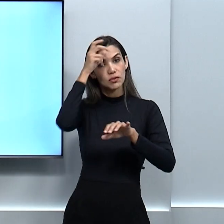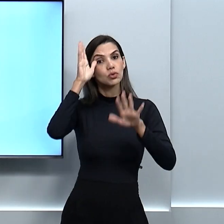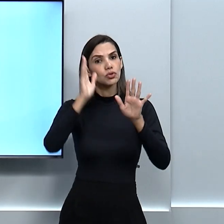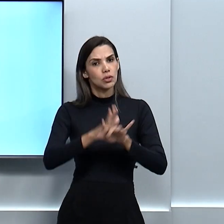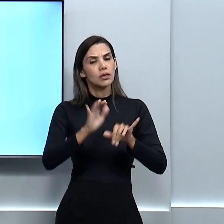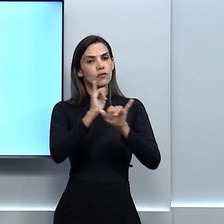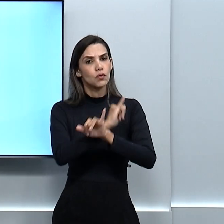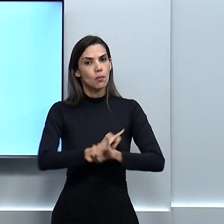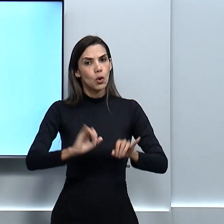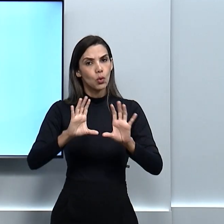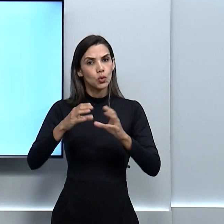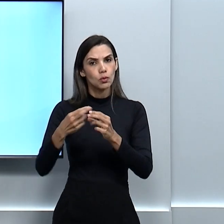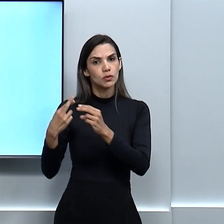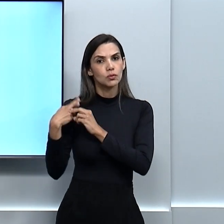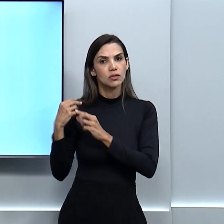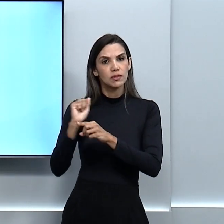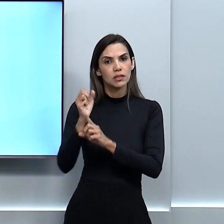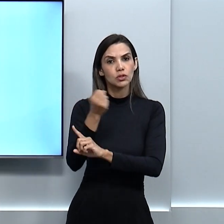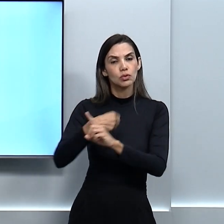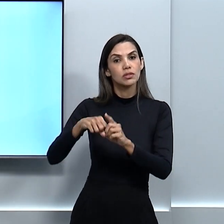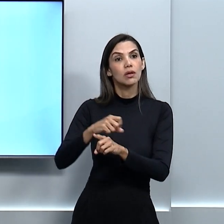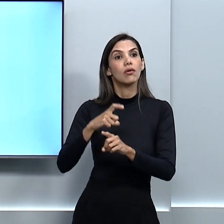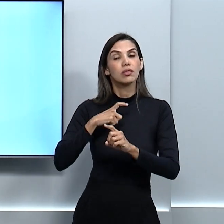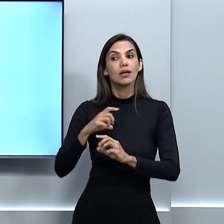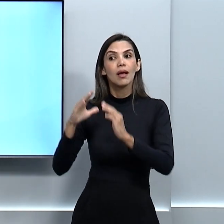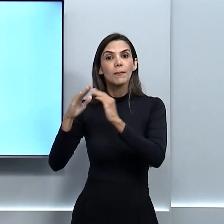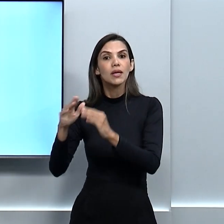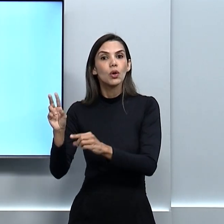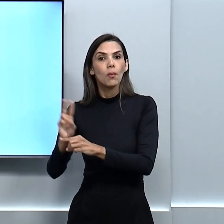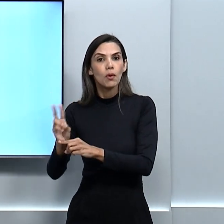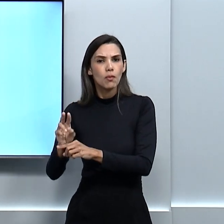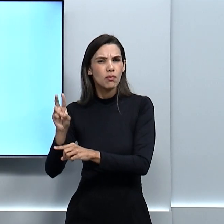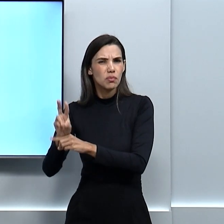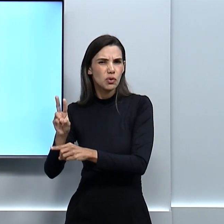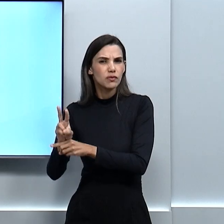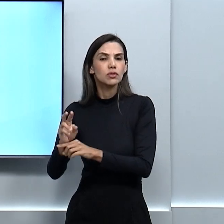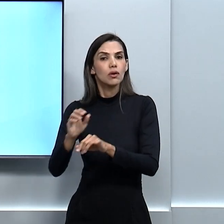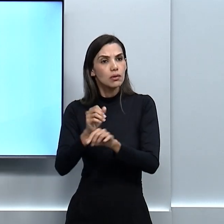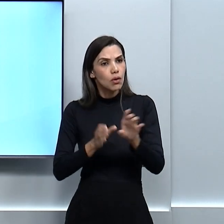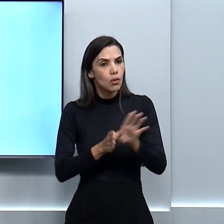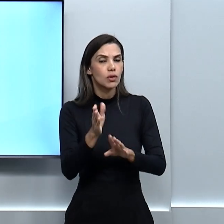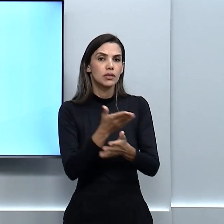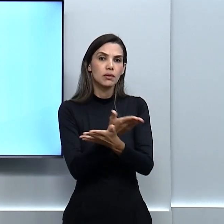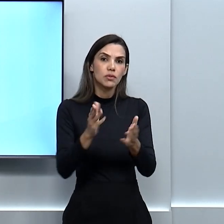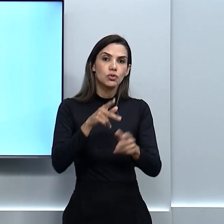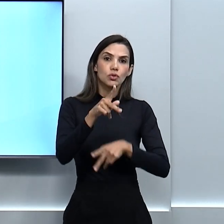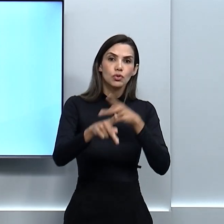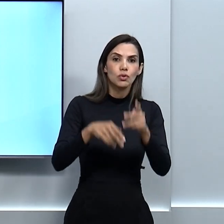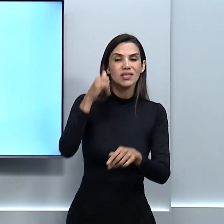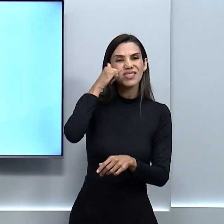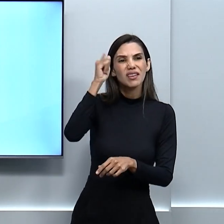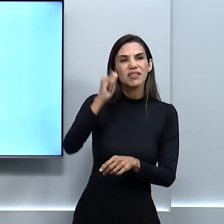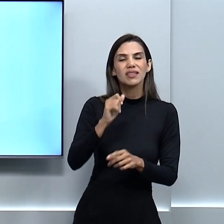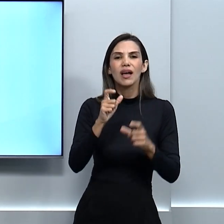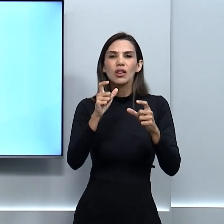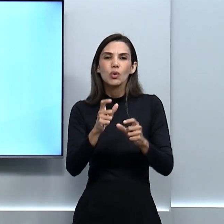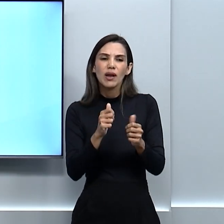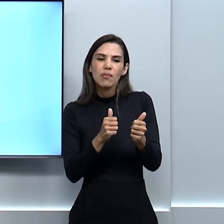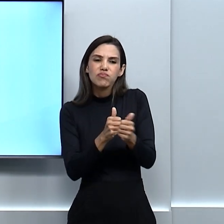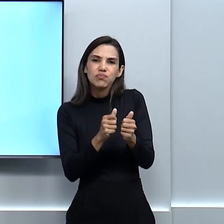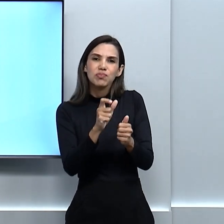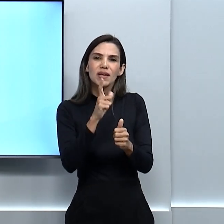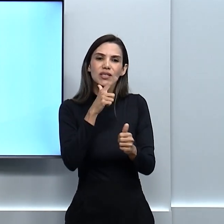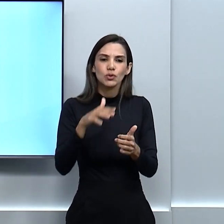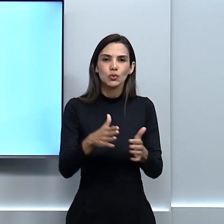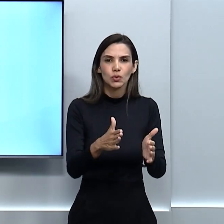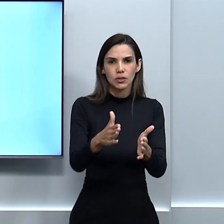que a assistência social oferece abrigo provisório e orienta a população a evitar regiões próximas a ribeirões e córregos